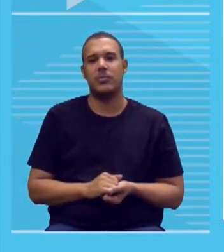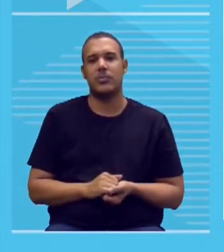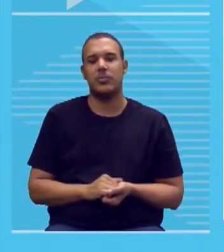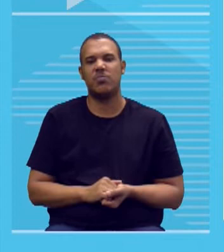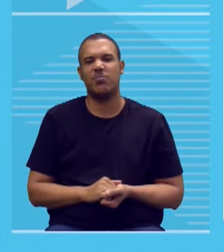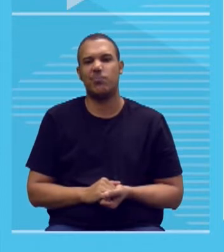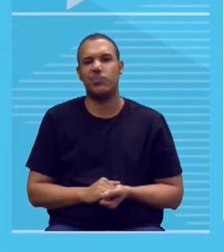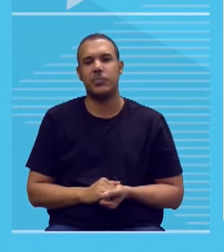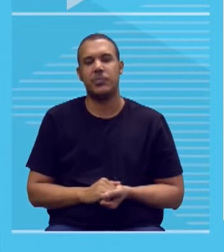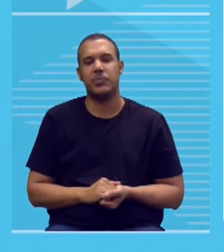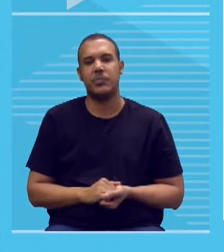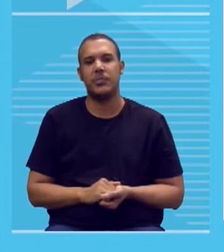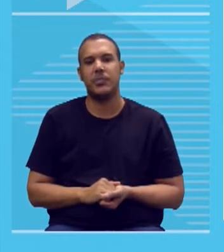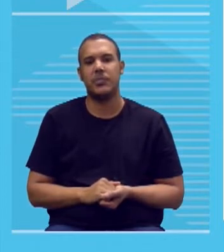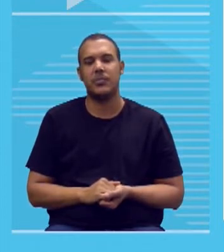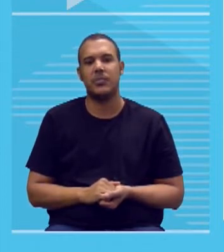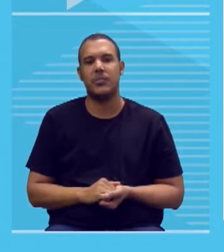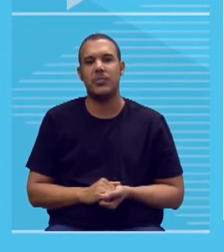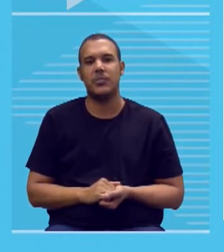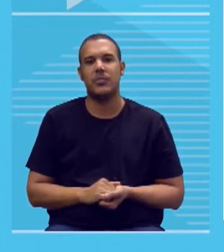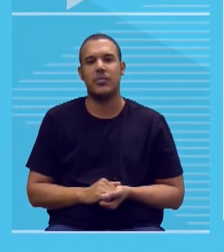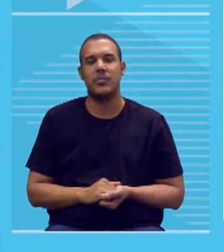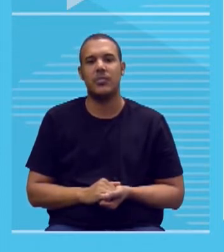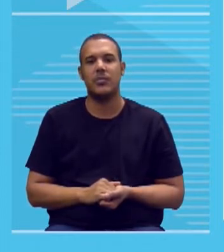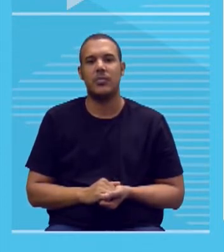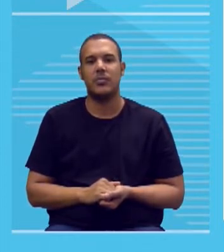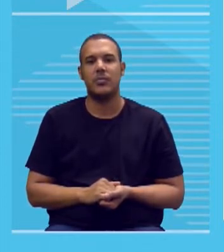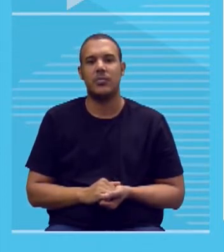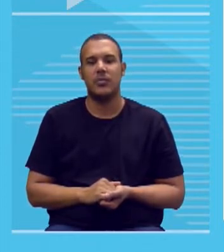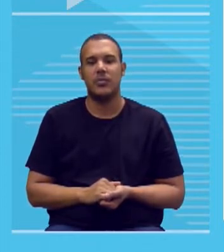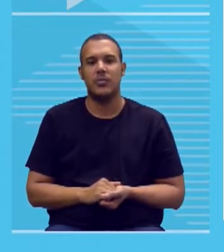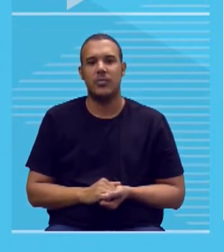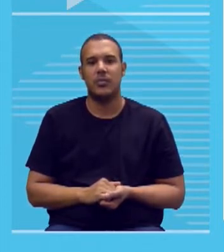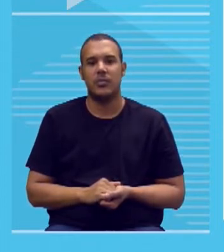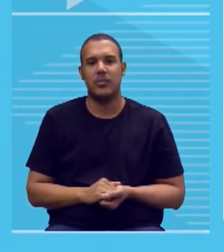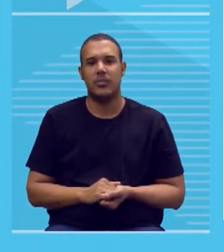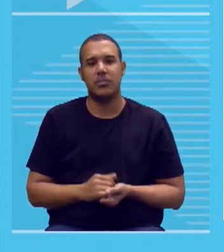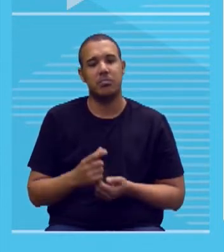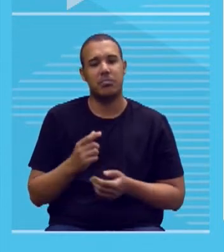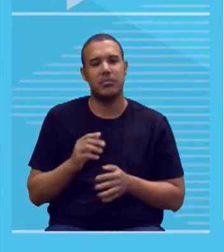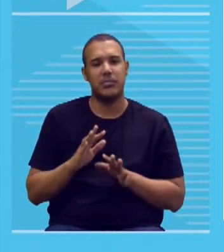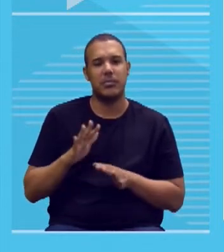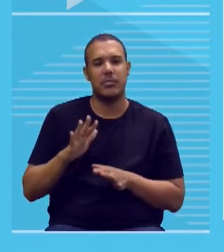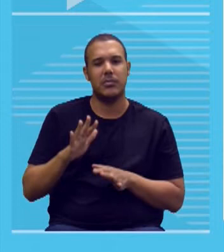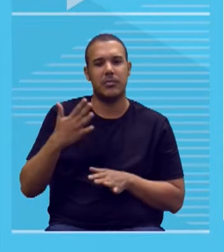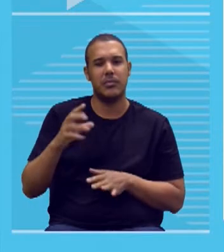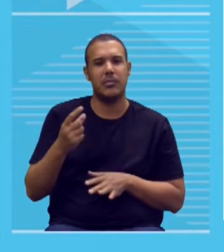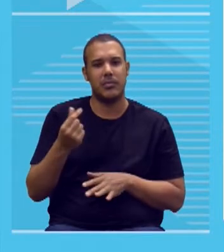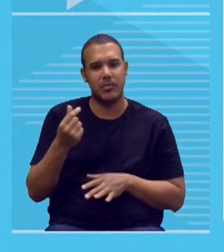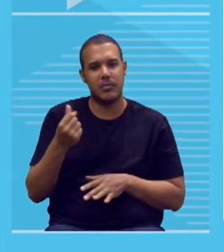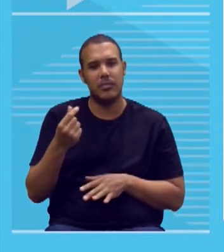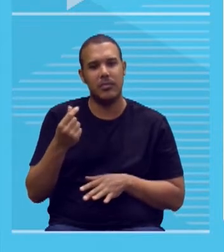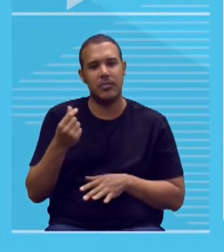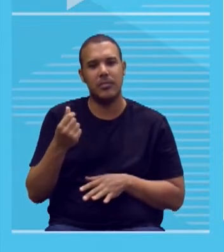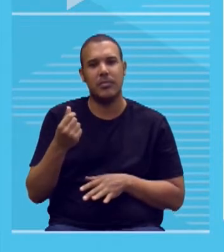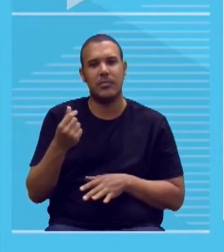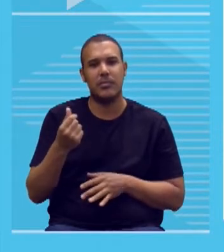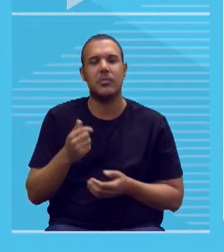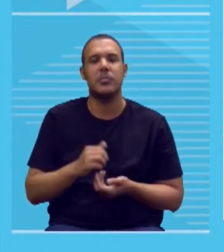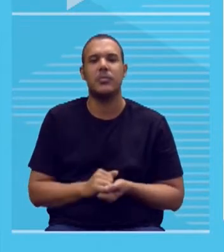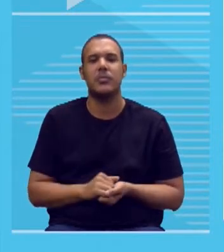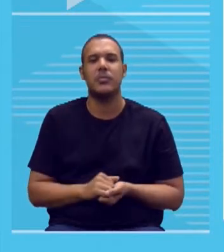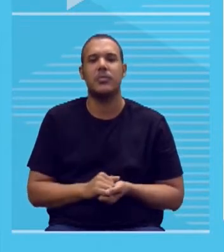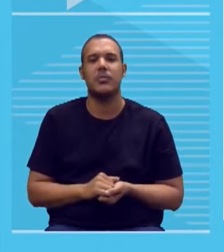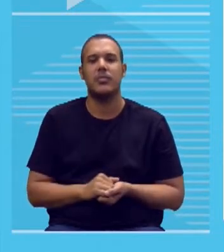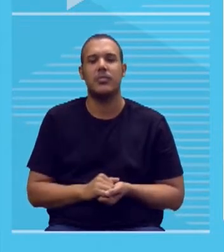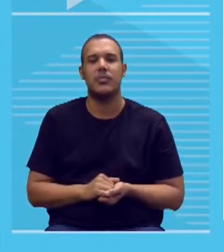Esse é um francês lá com certa condição financeira boa muito